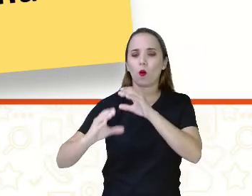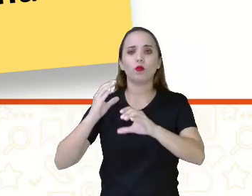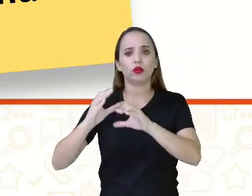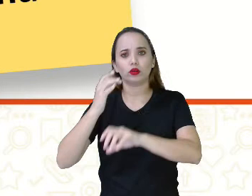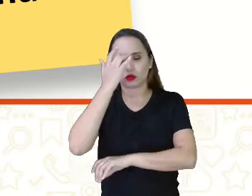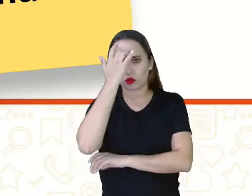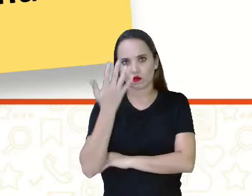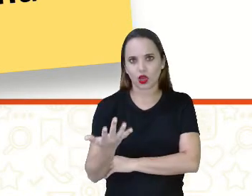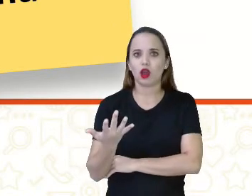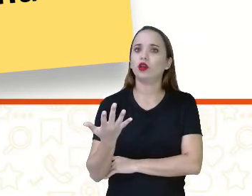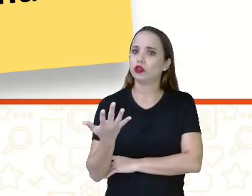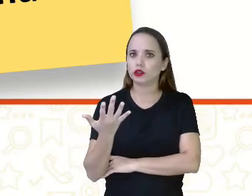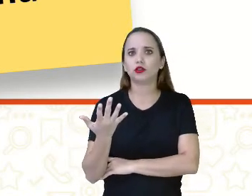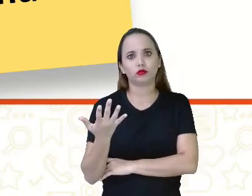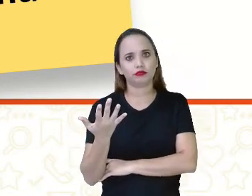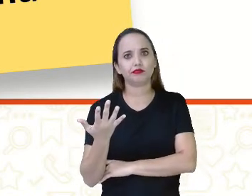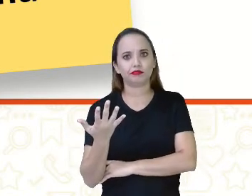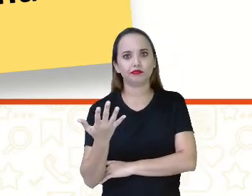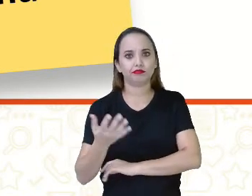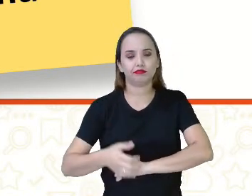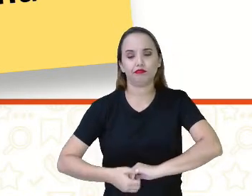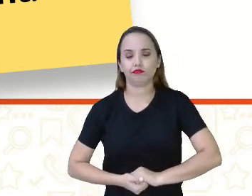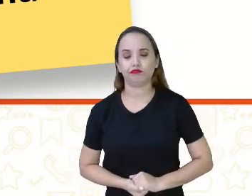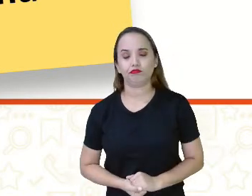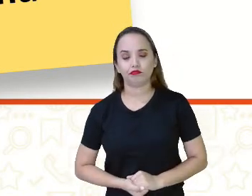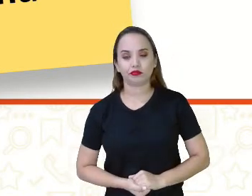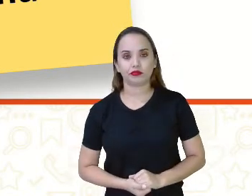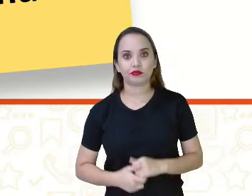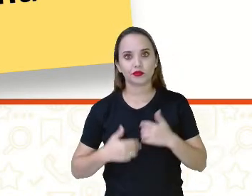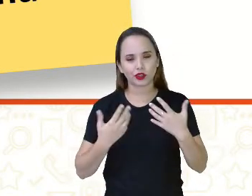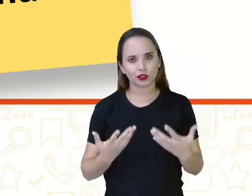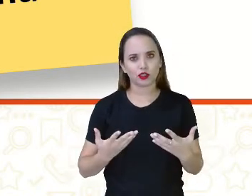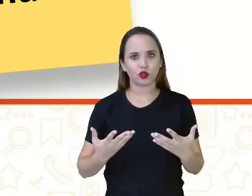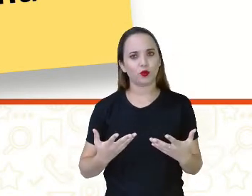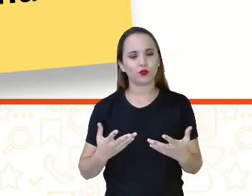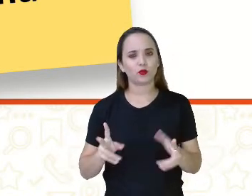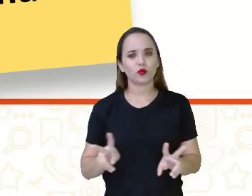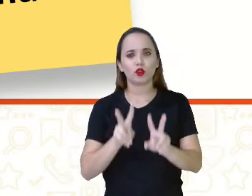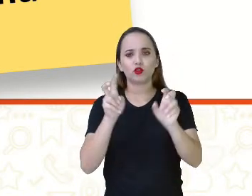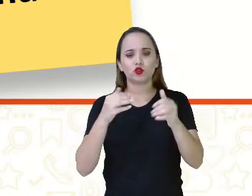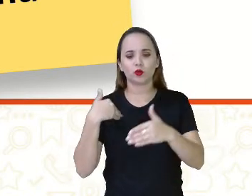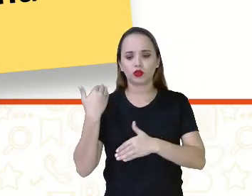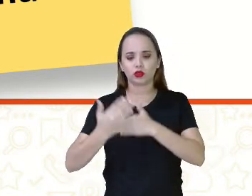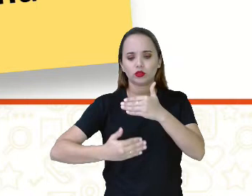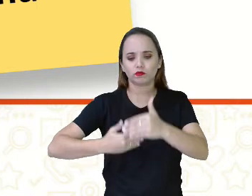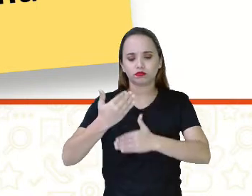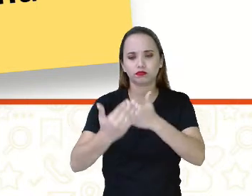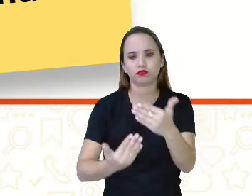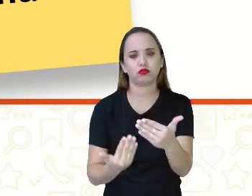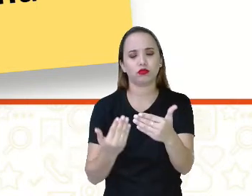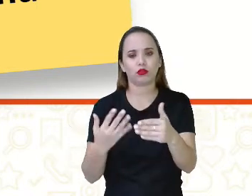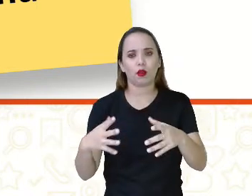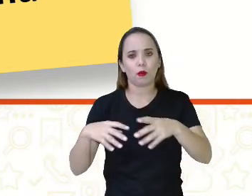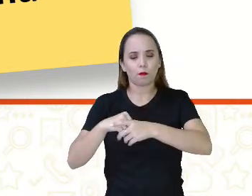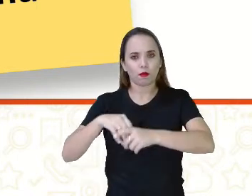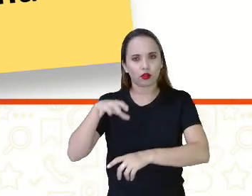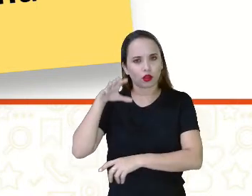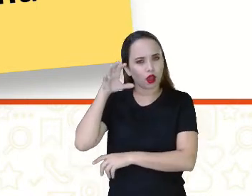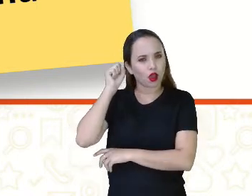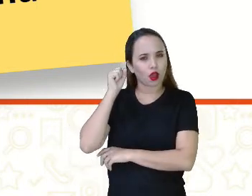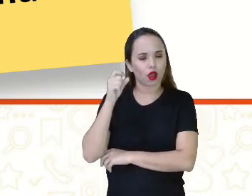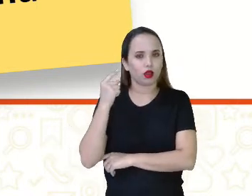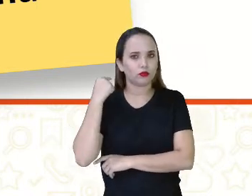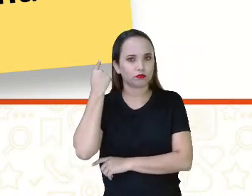e eficaz. Então, percebam que a questão das etapas da audição e